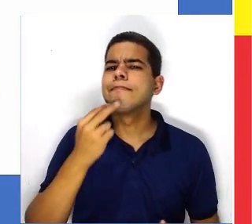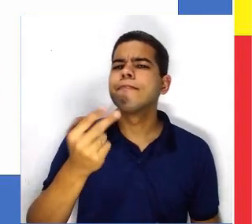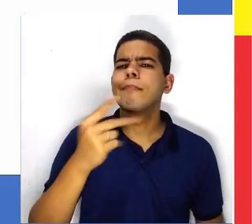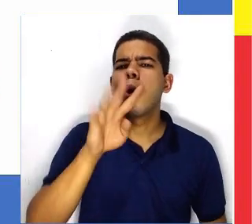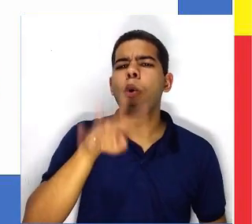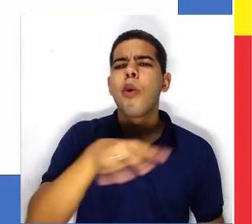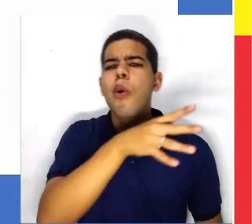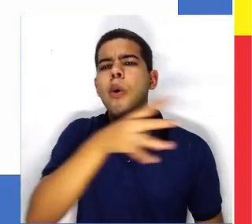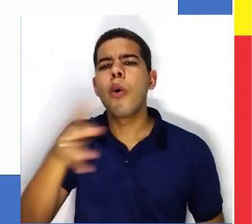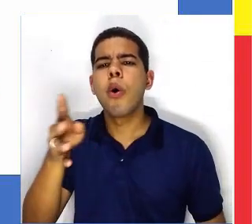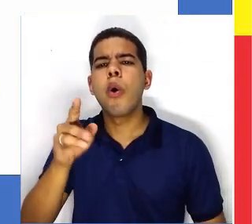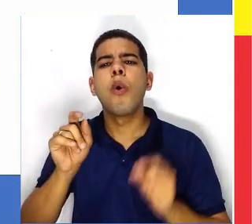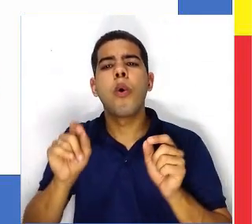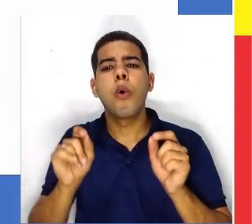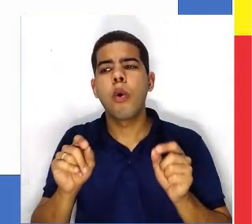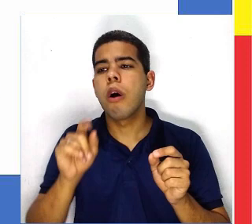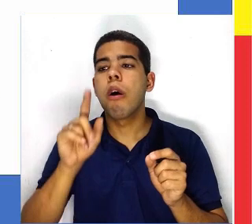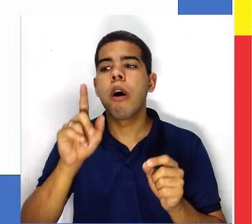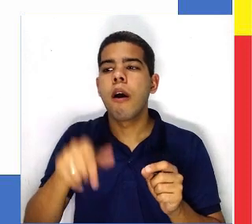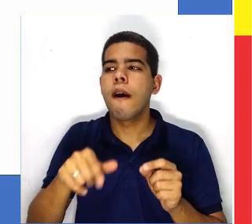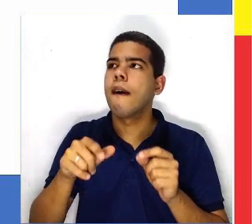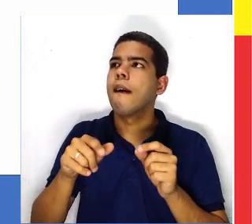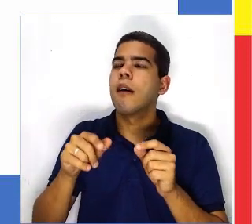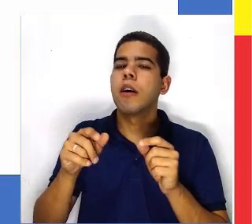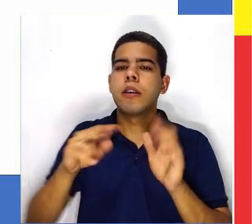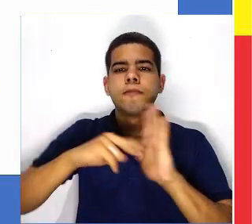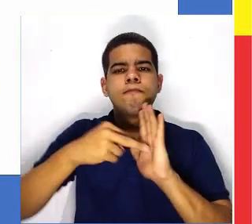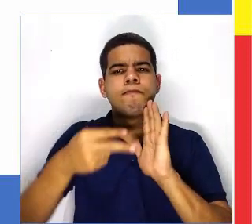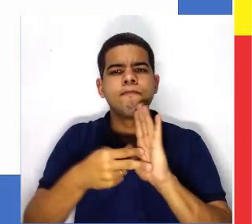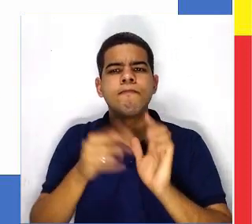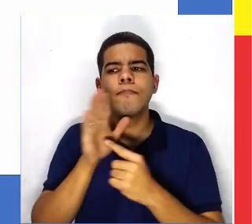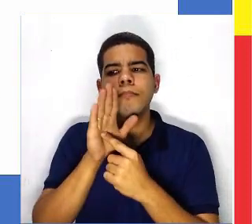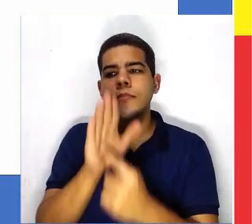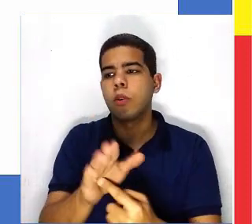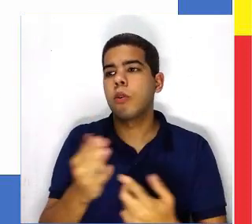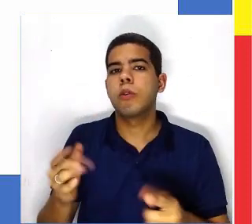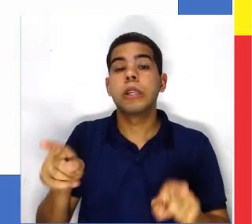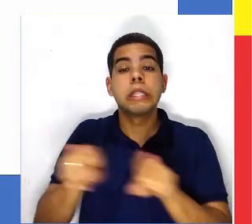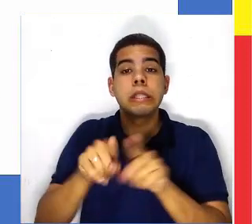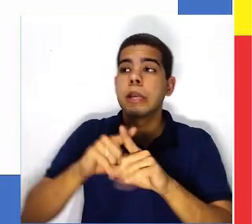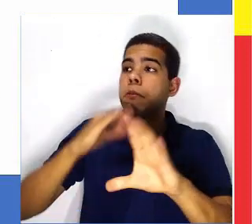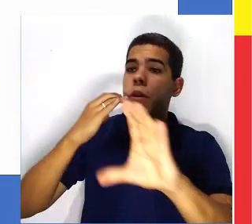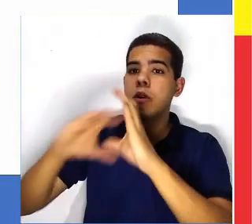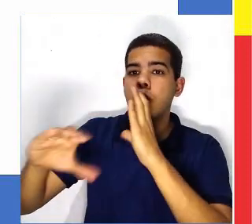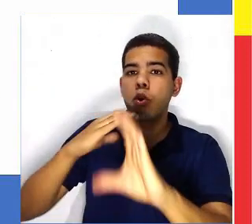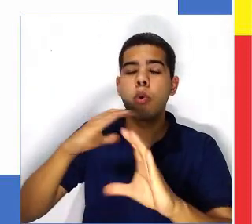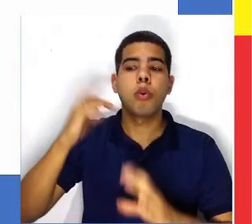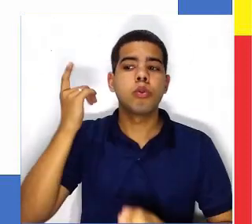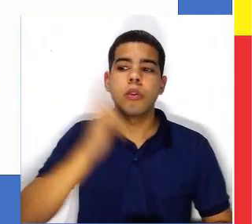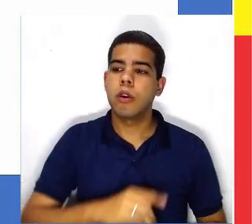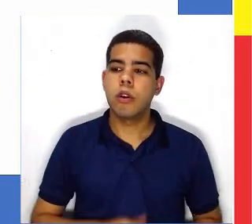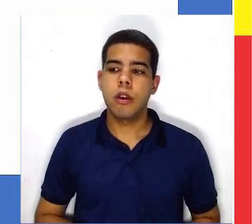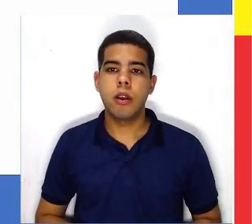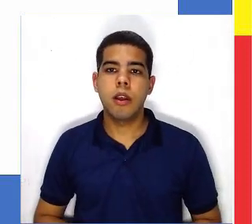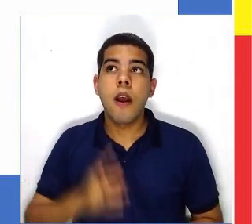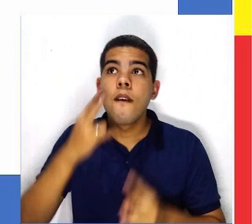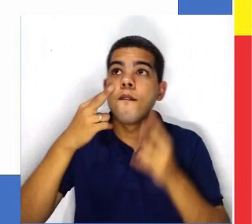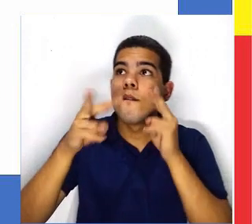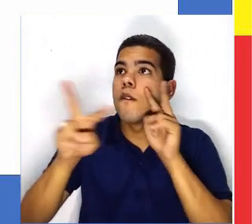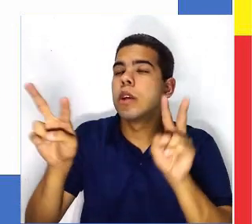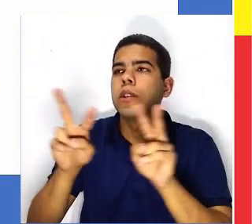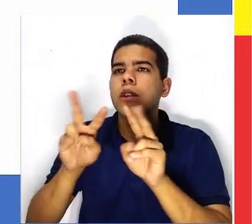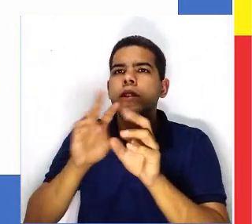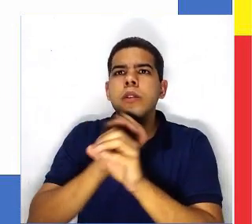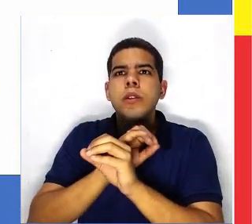linguagem gráfica, ela apresenta significado, é um meio de comunicação. A visão explora